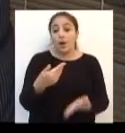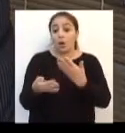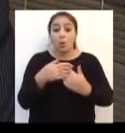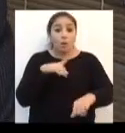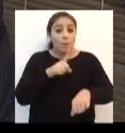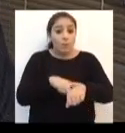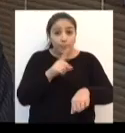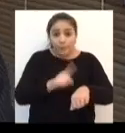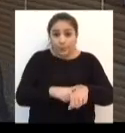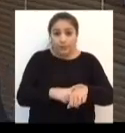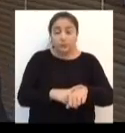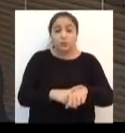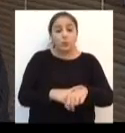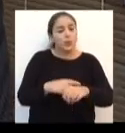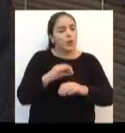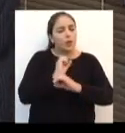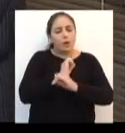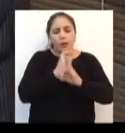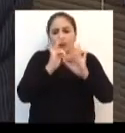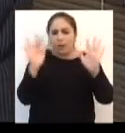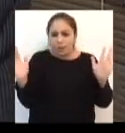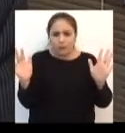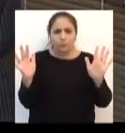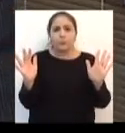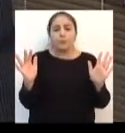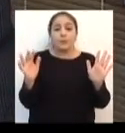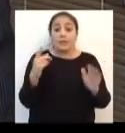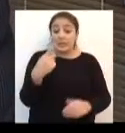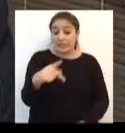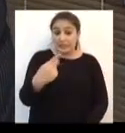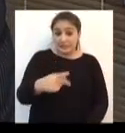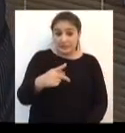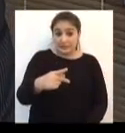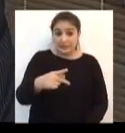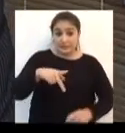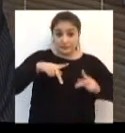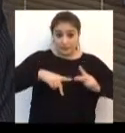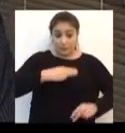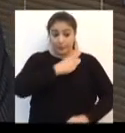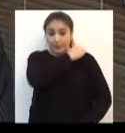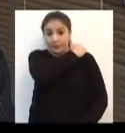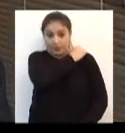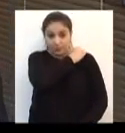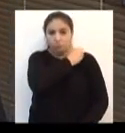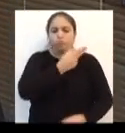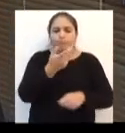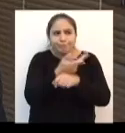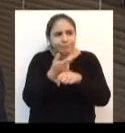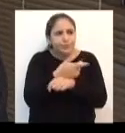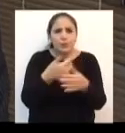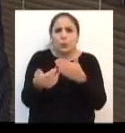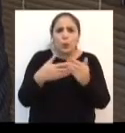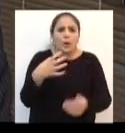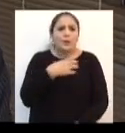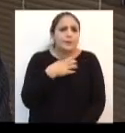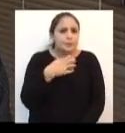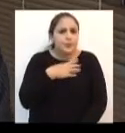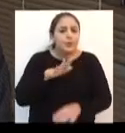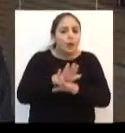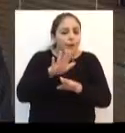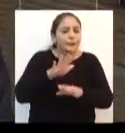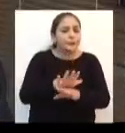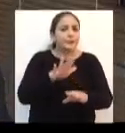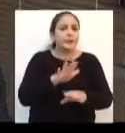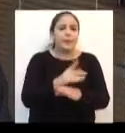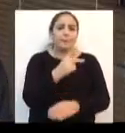momentos, e ficou muito bem claro, que esses ministros procuraram de todas as formas beneficiar o